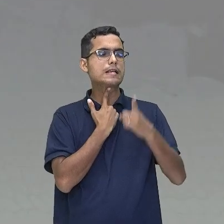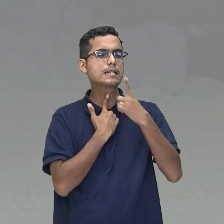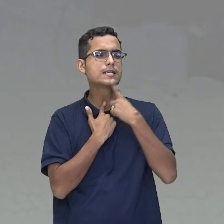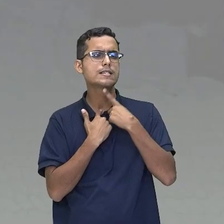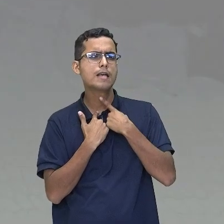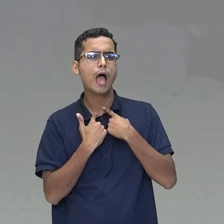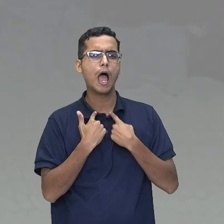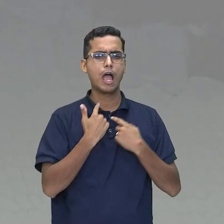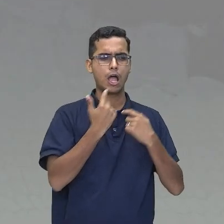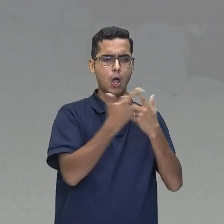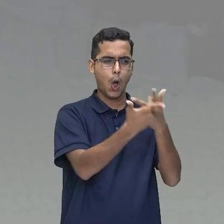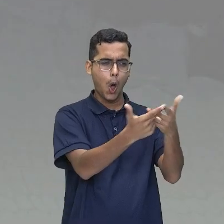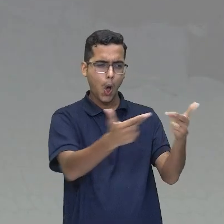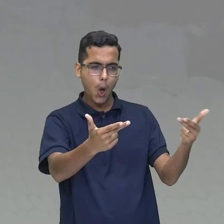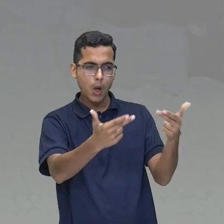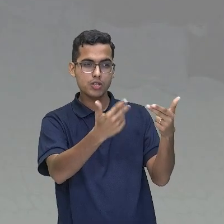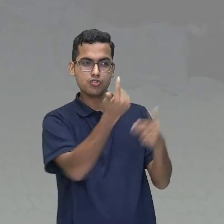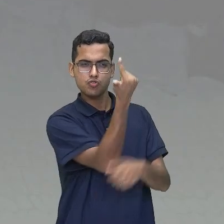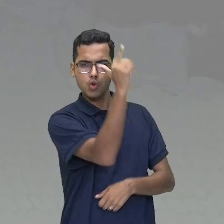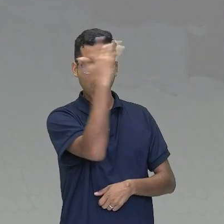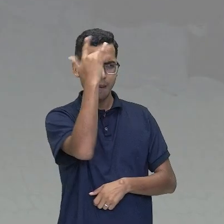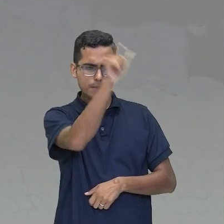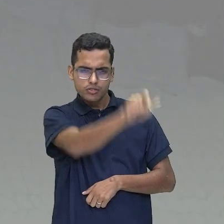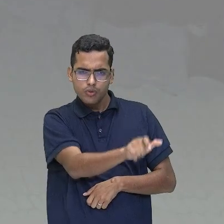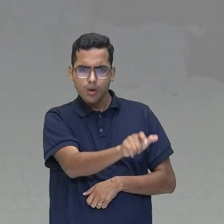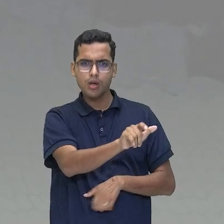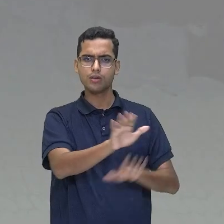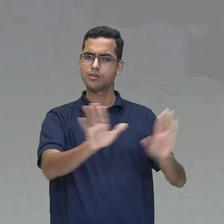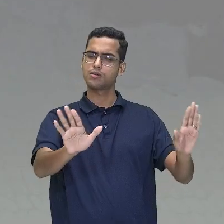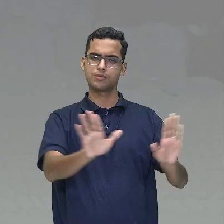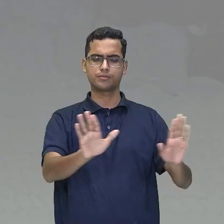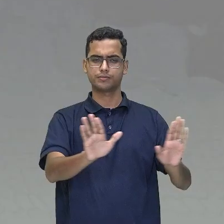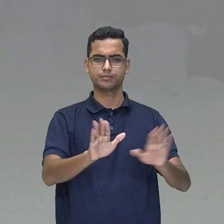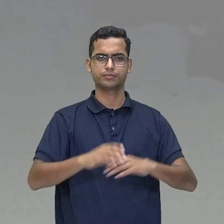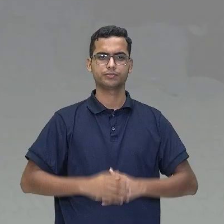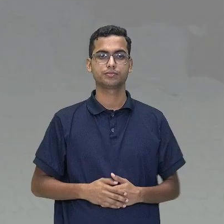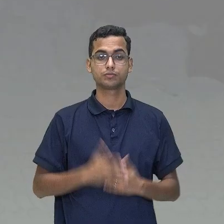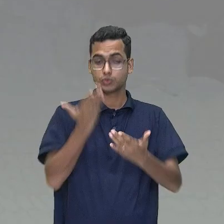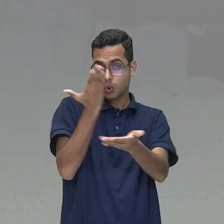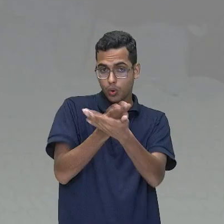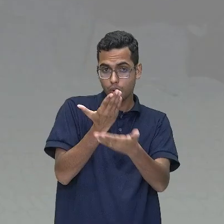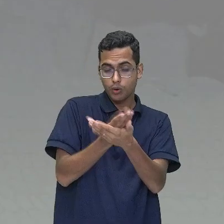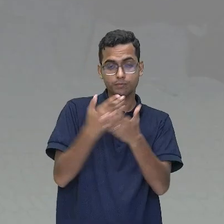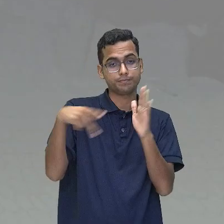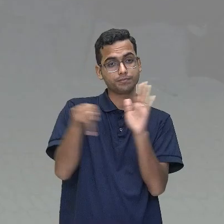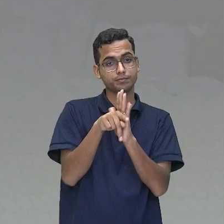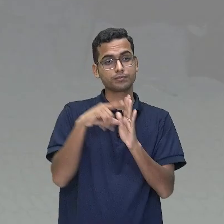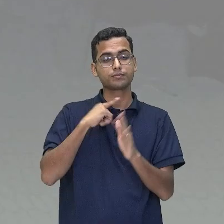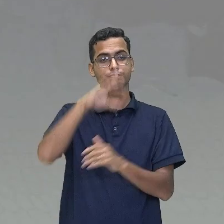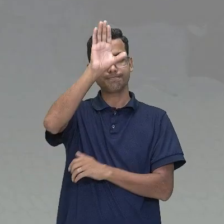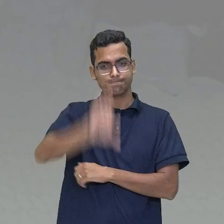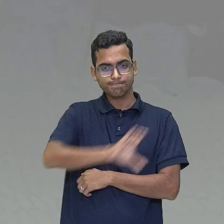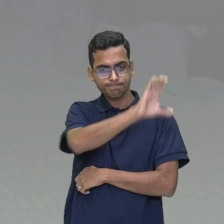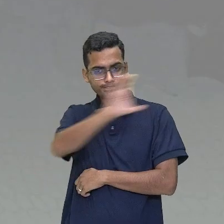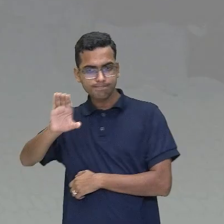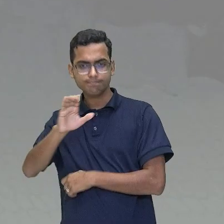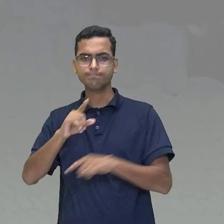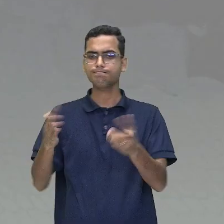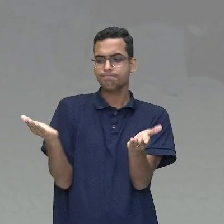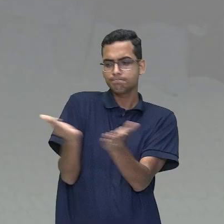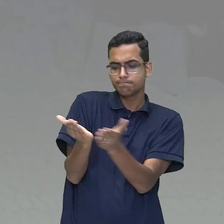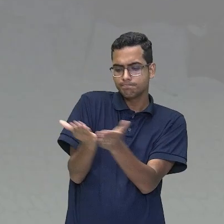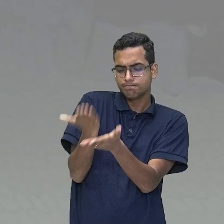Esses 10 mandamentos, às vezes se estuda na escola bíblica, no catecismo, né, dependendo aí da sua igreja, ainda